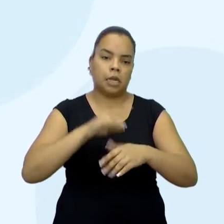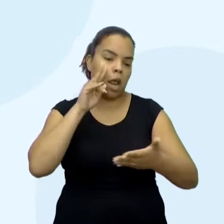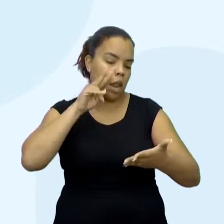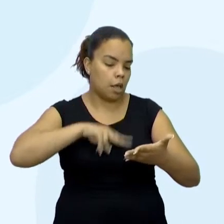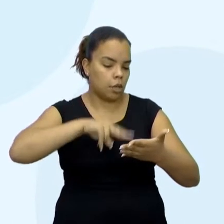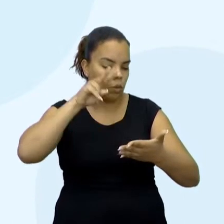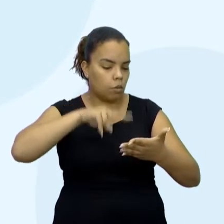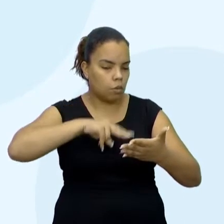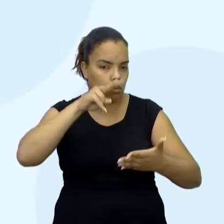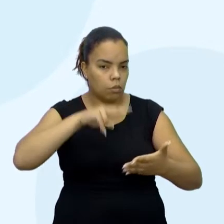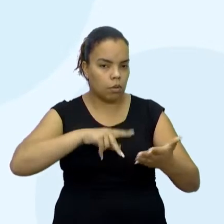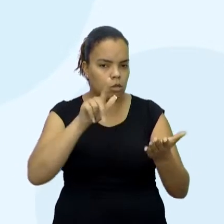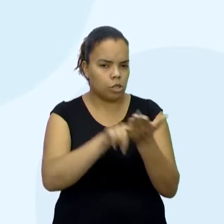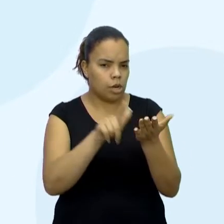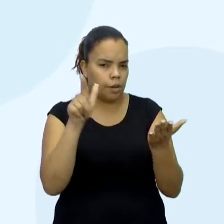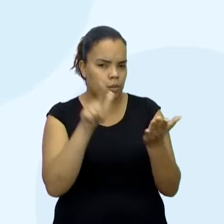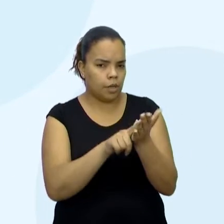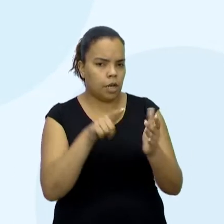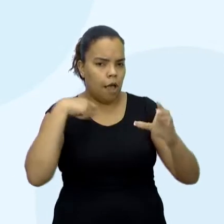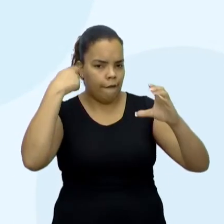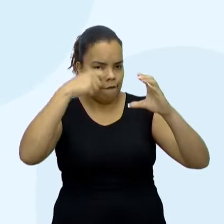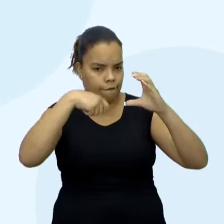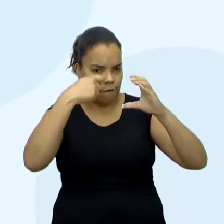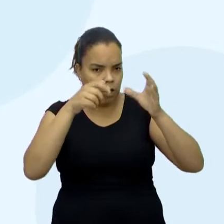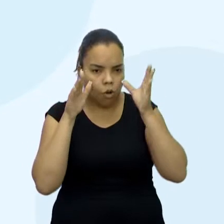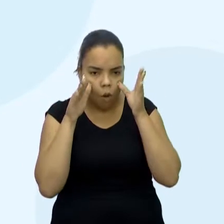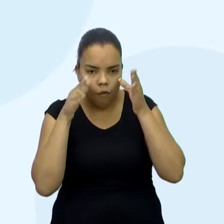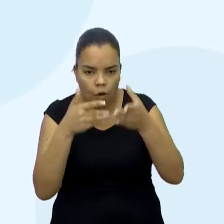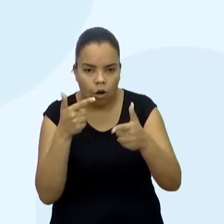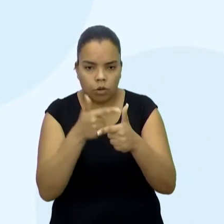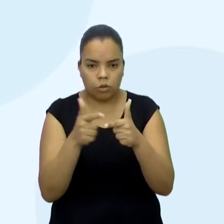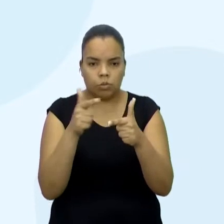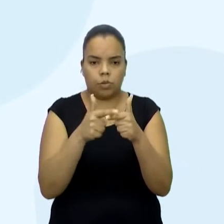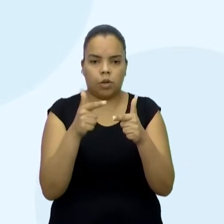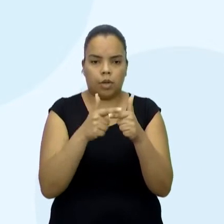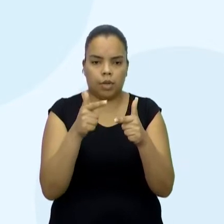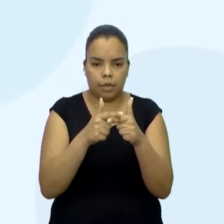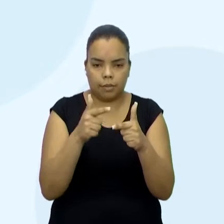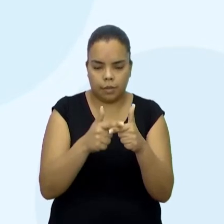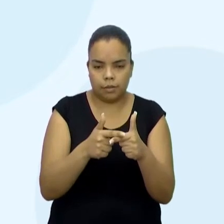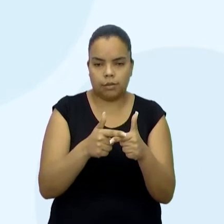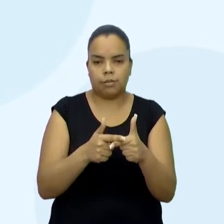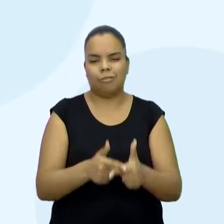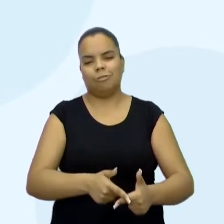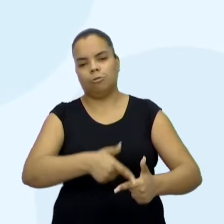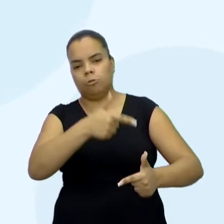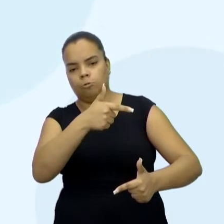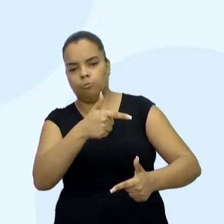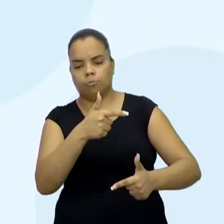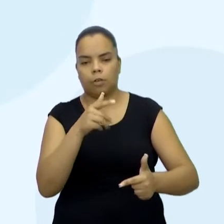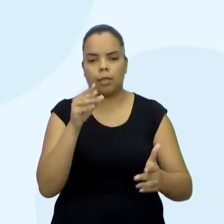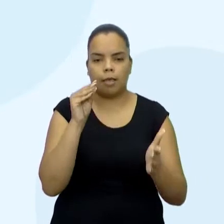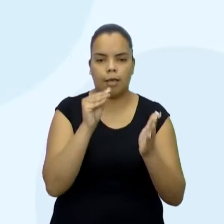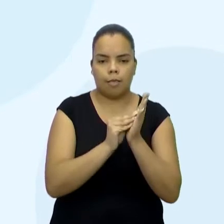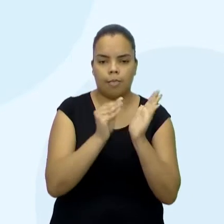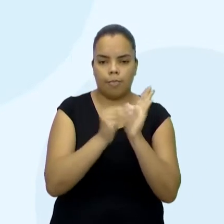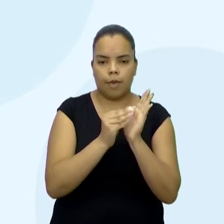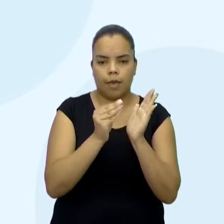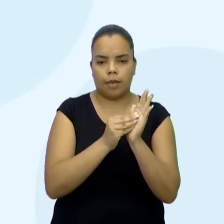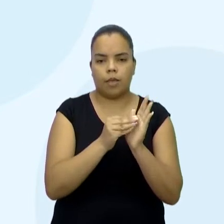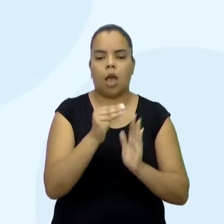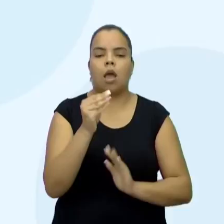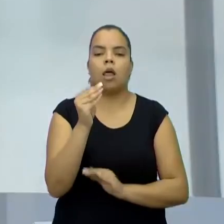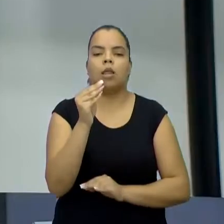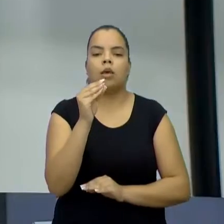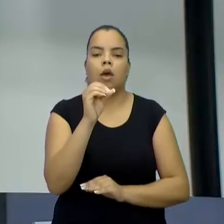de reportagens e vídeos com foco nos problemas elencados nos ODS. Quando eu falo de ODS, eu lembro